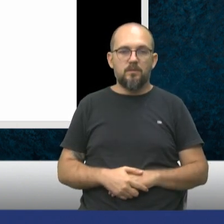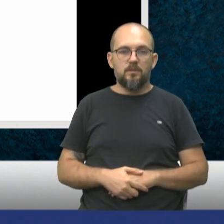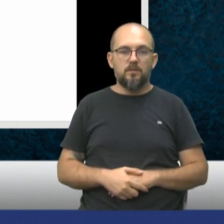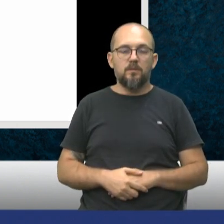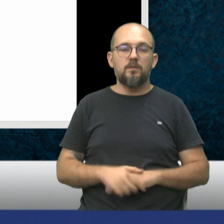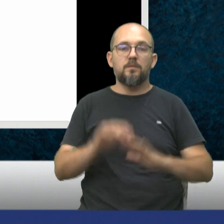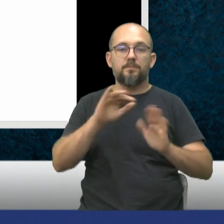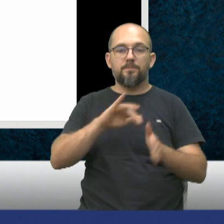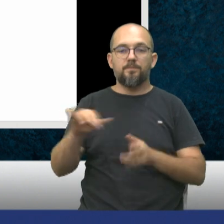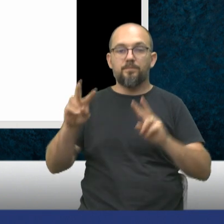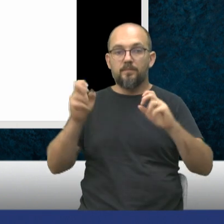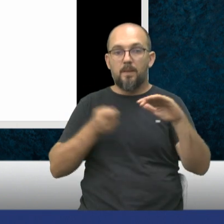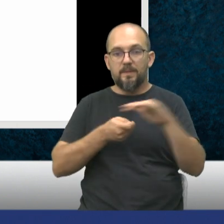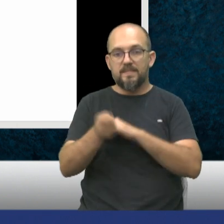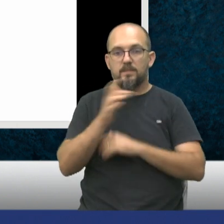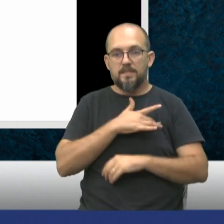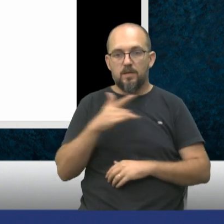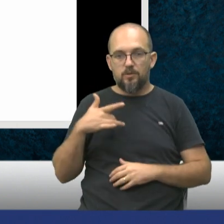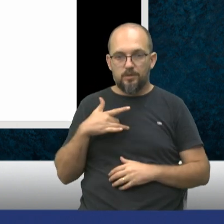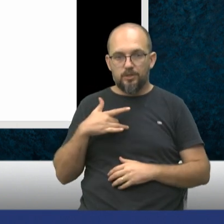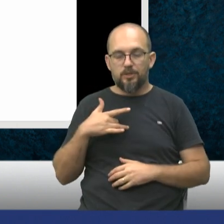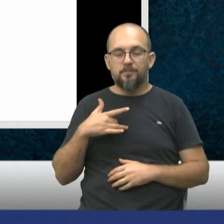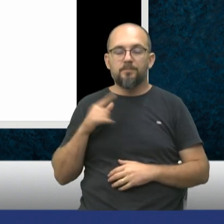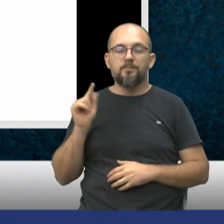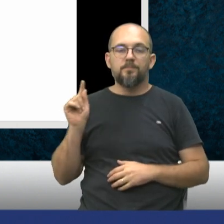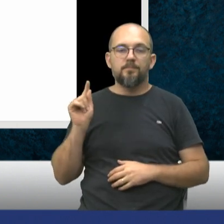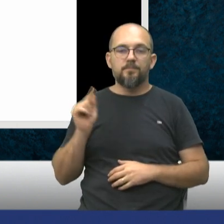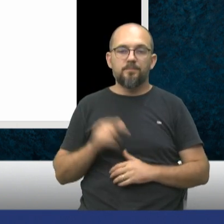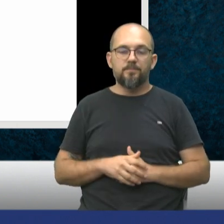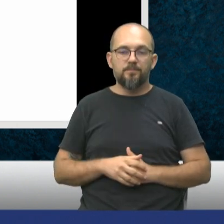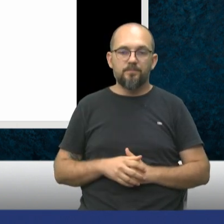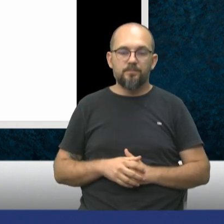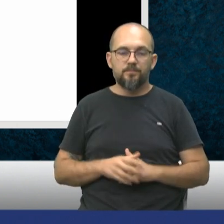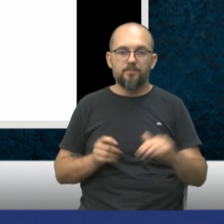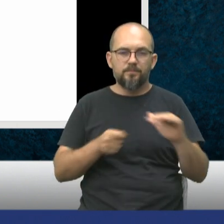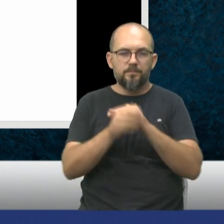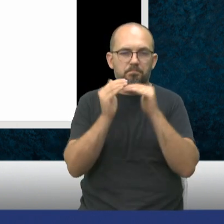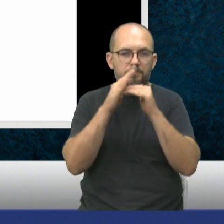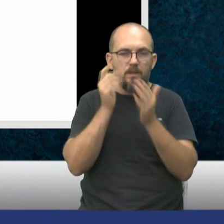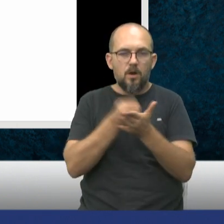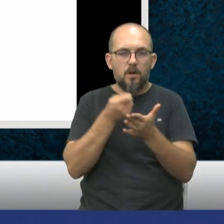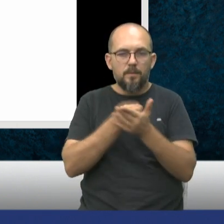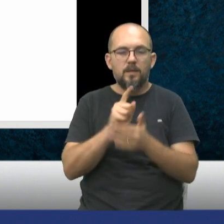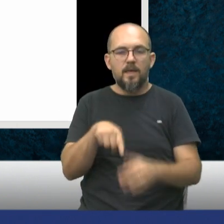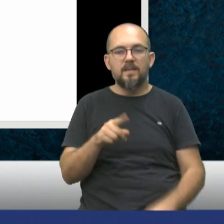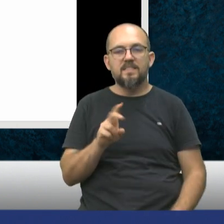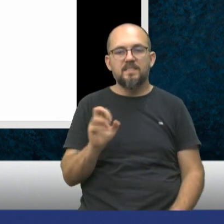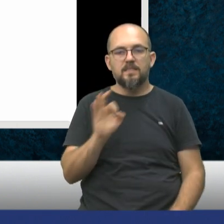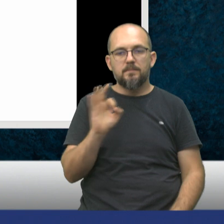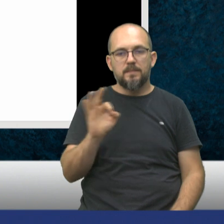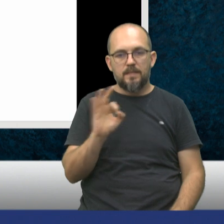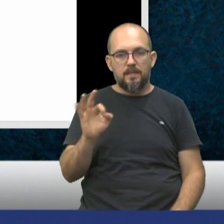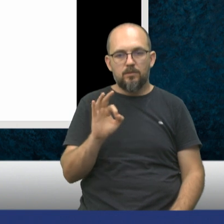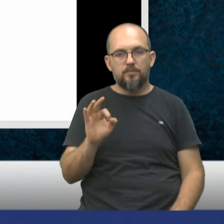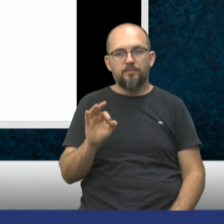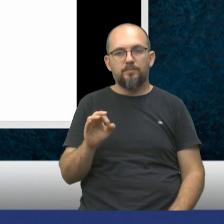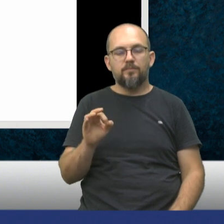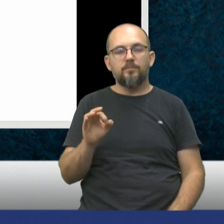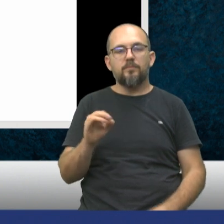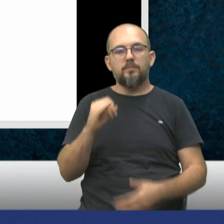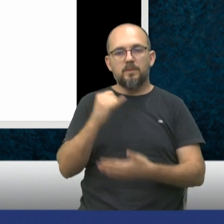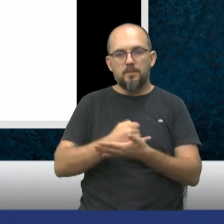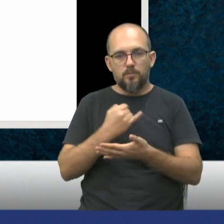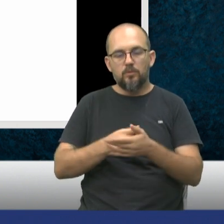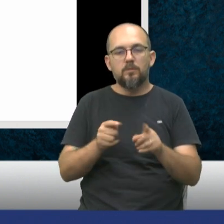Em relação à aplicação da saúde, há uma aplicação mínima obrigatória de 15% da receita de impostos